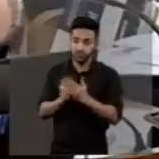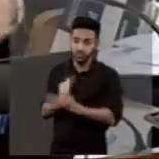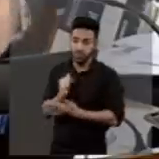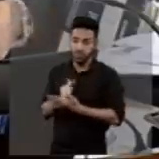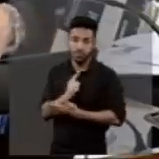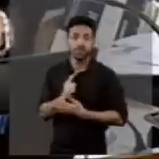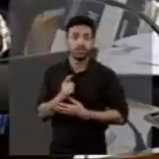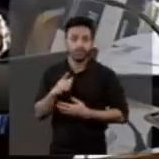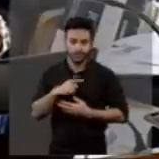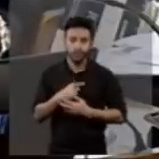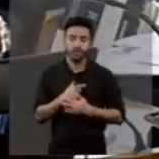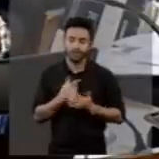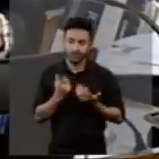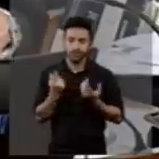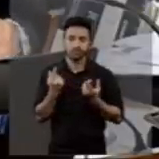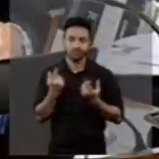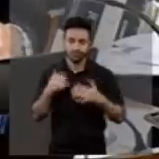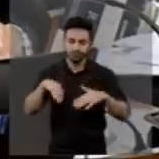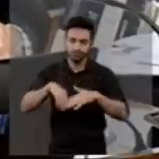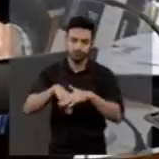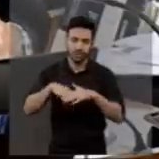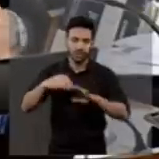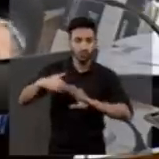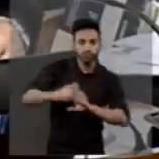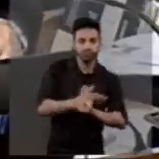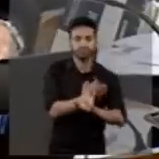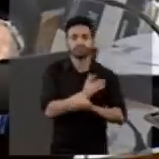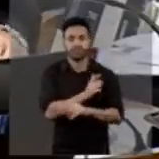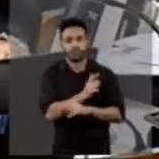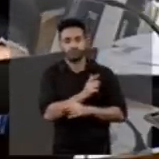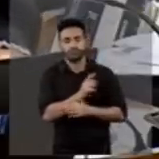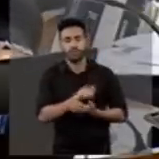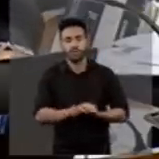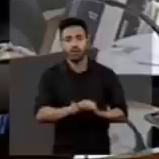contrabando, descaminho que já afeta o mercado. E